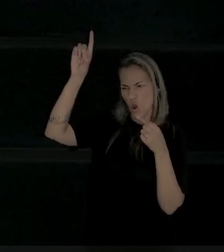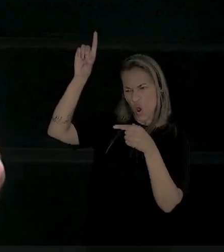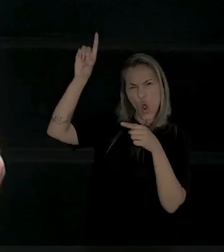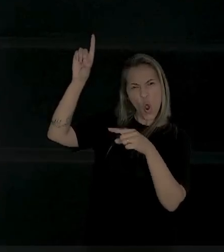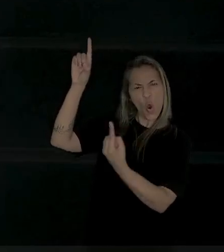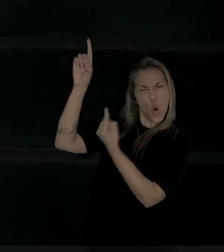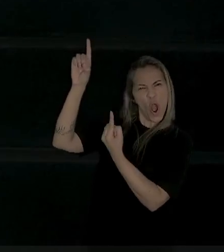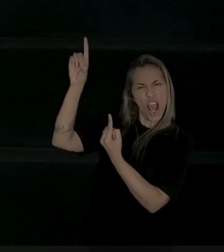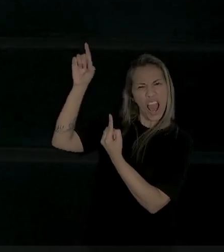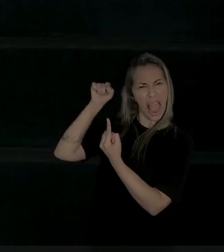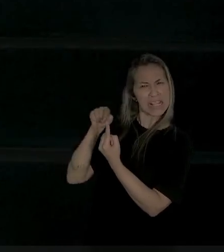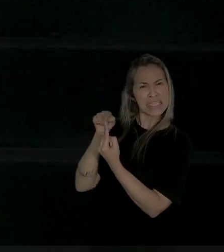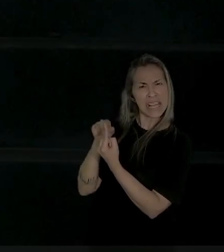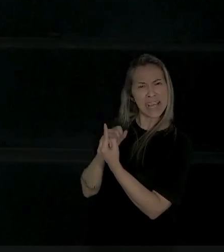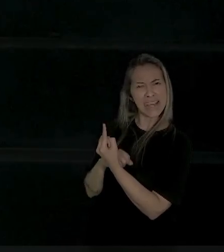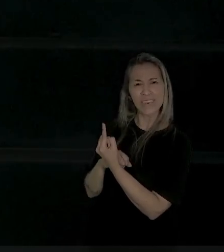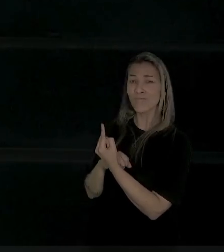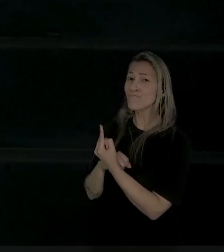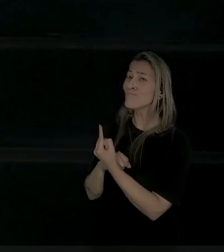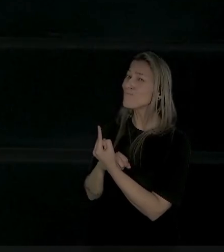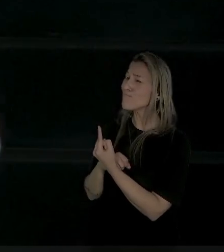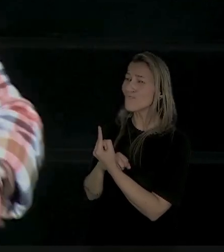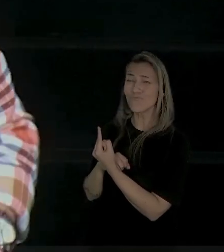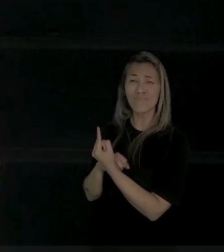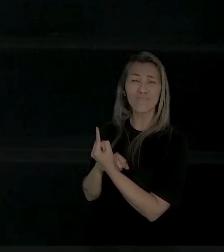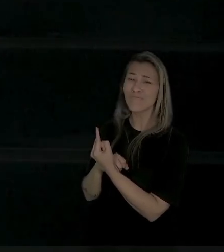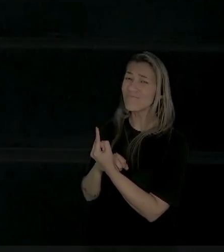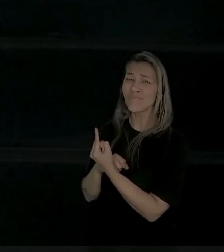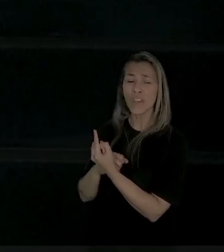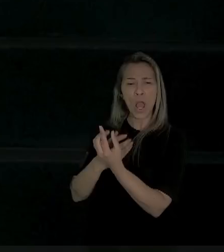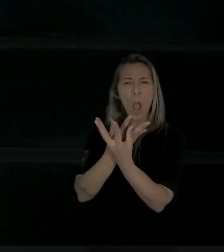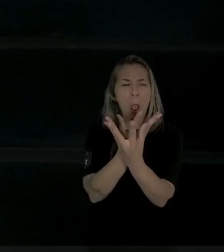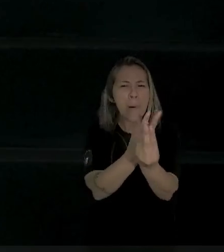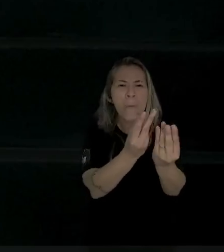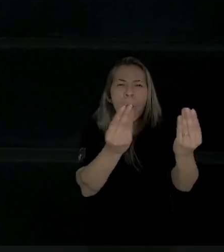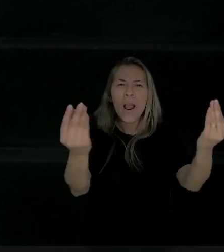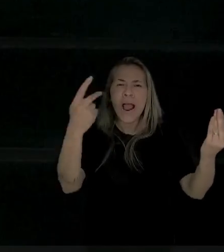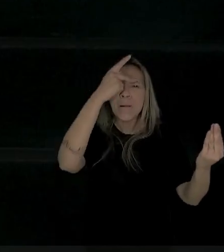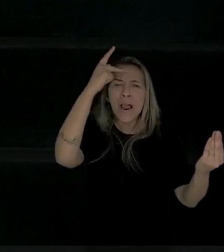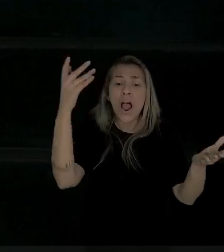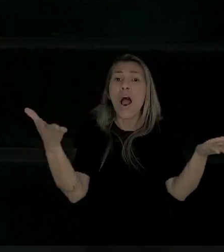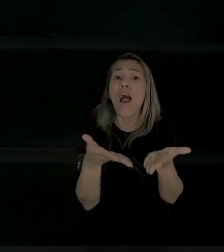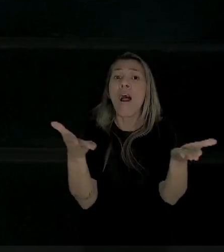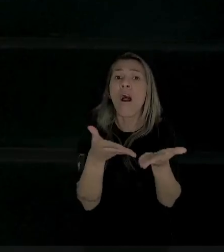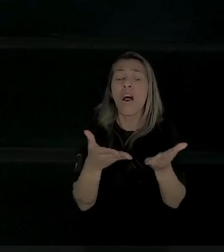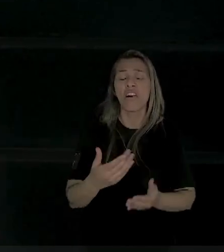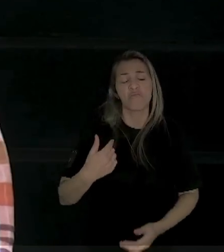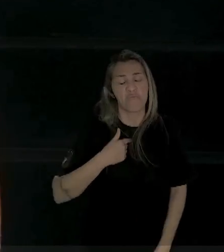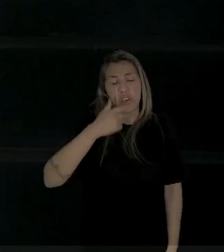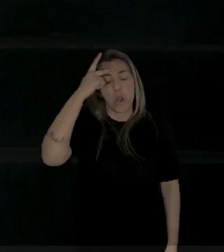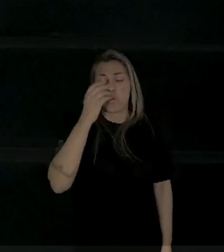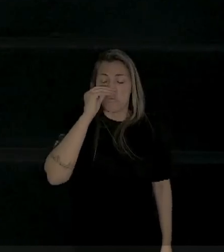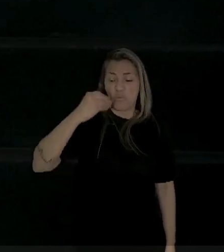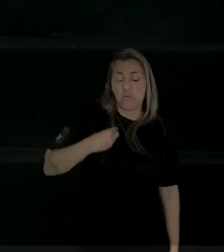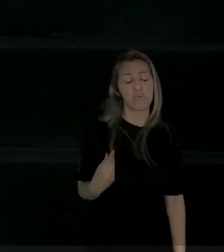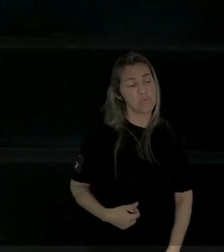mesmo. Quantos estão se afastando de Deus e dos propósitos, dizendo: eu não faço mais porque não me dão valor,